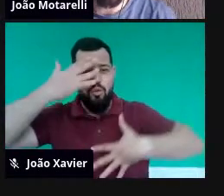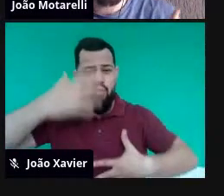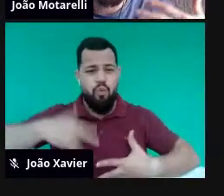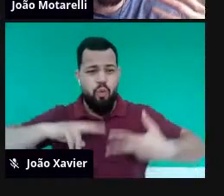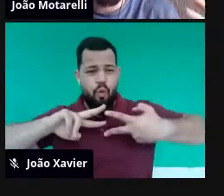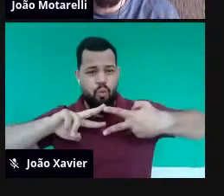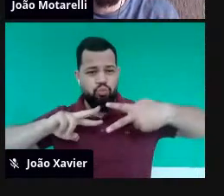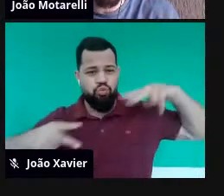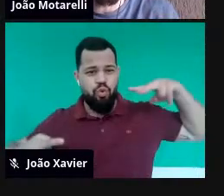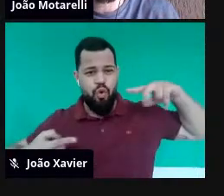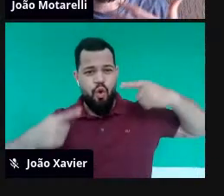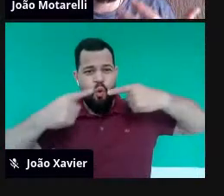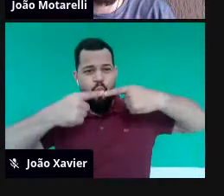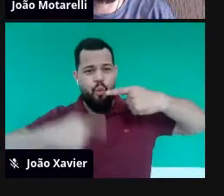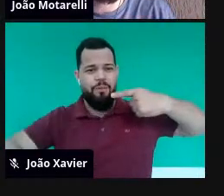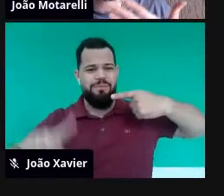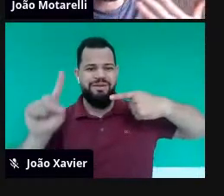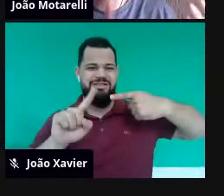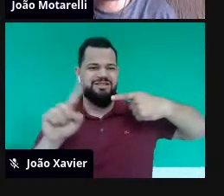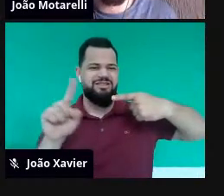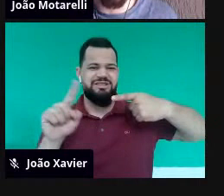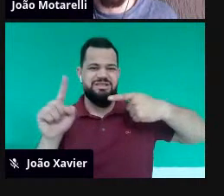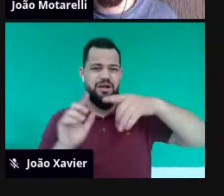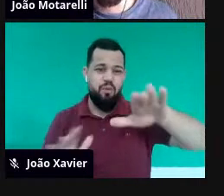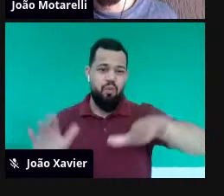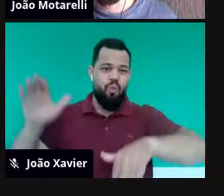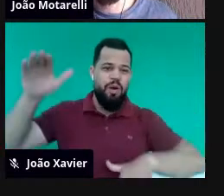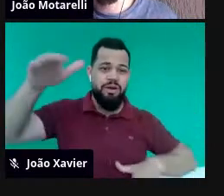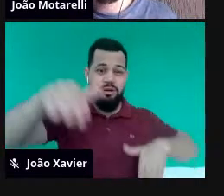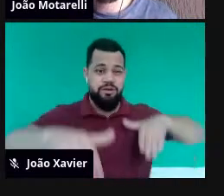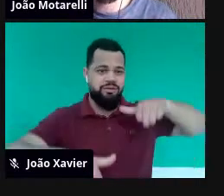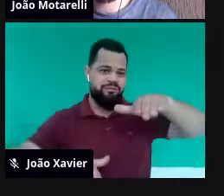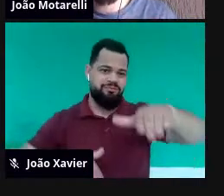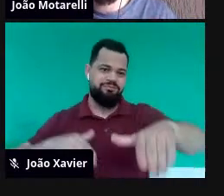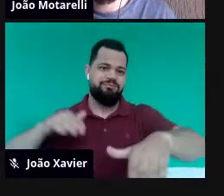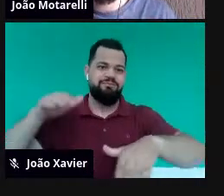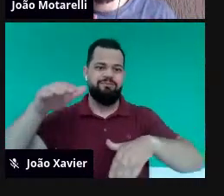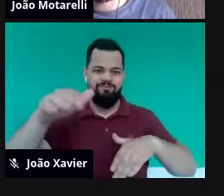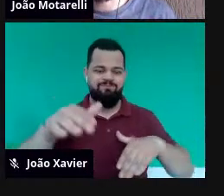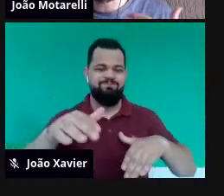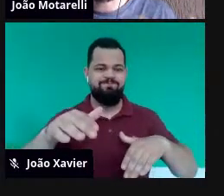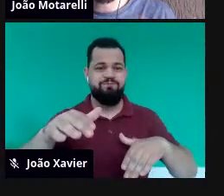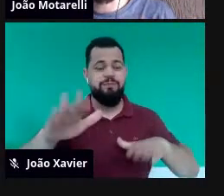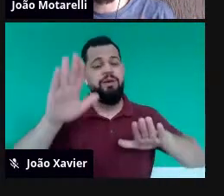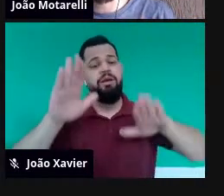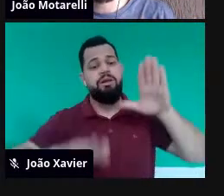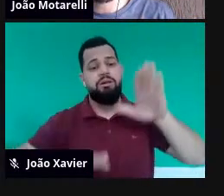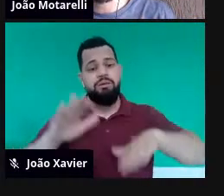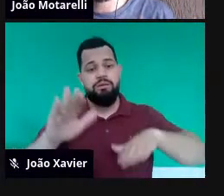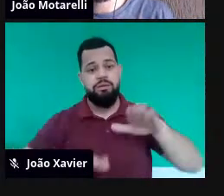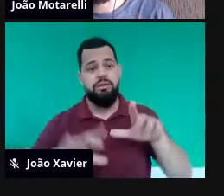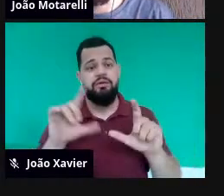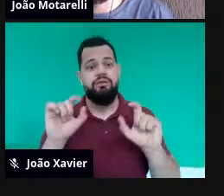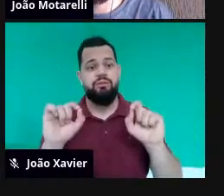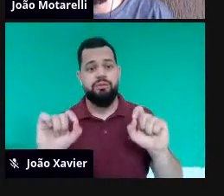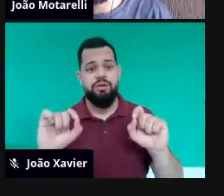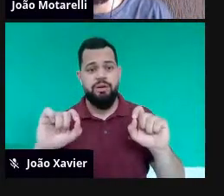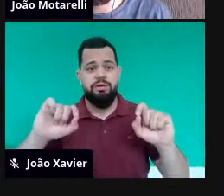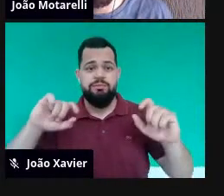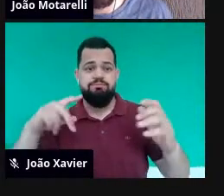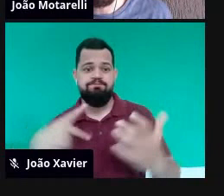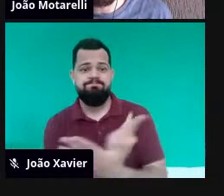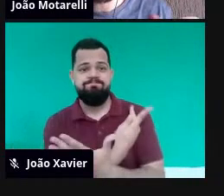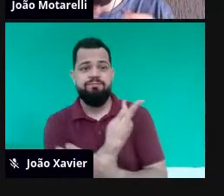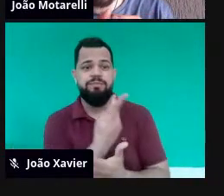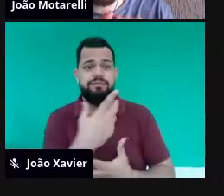não permite que ele tenha o melhor desenvolvimento naquele esporte. Então, muitas vezes, ele pode fazer comportamentos inadequados para